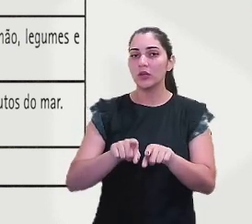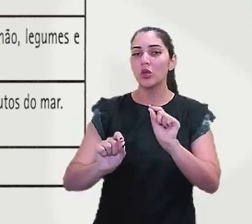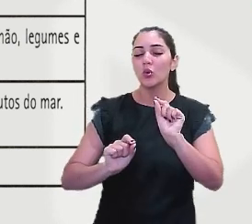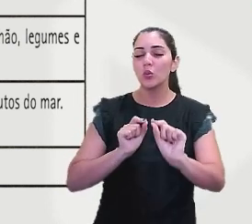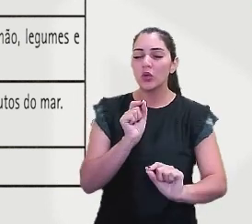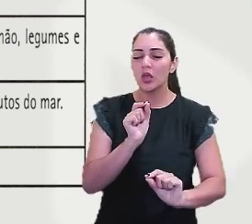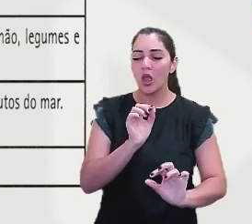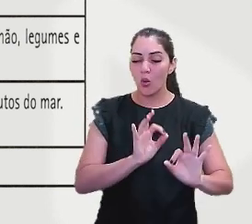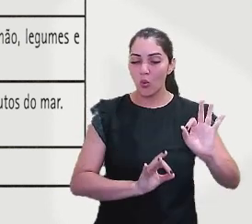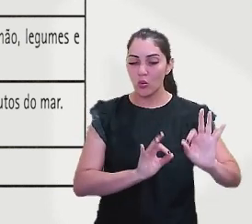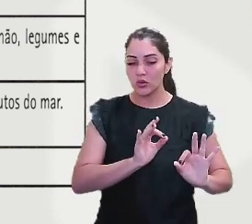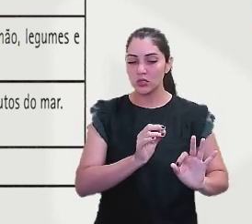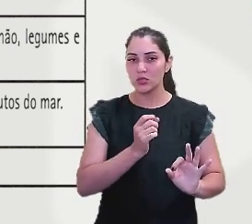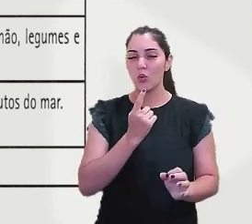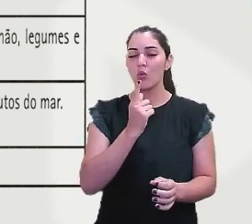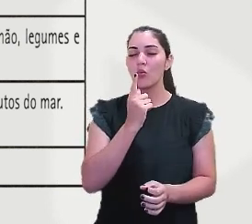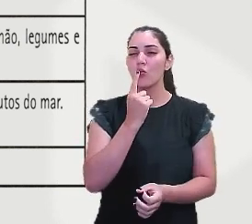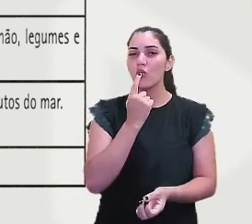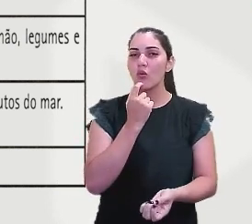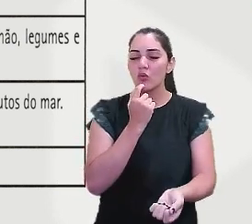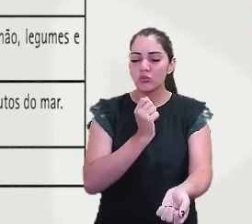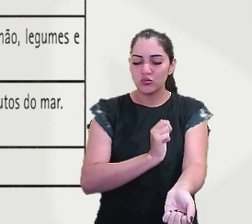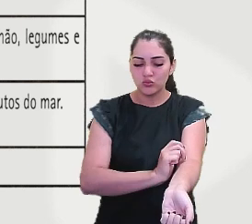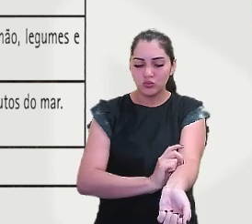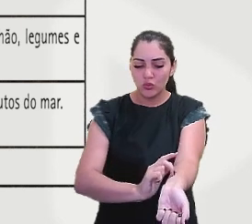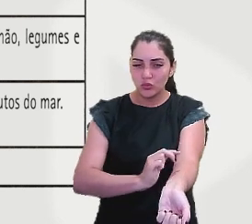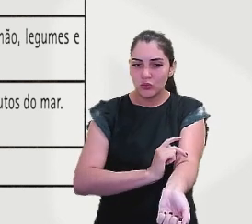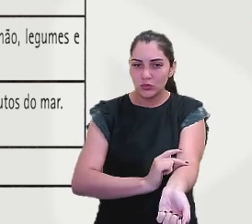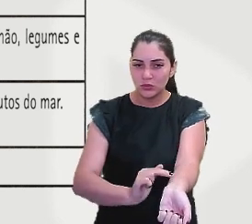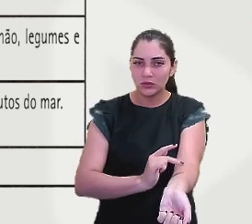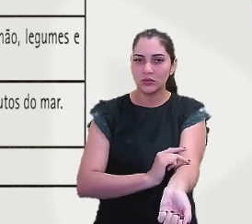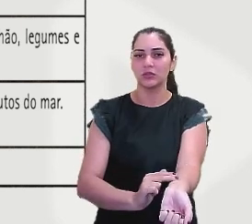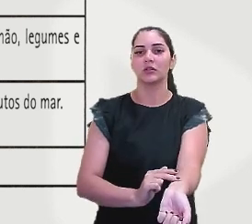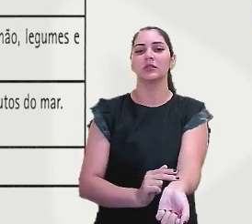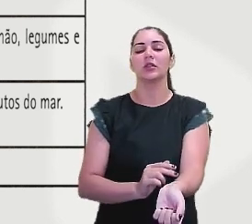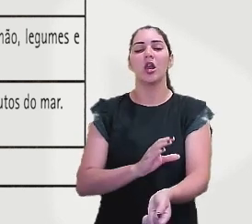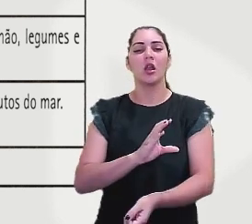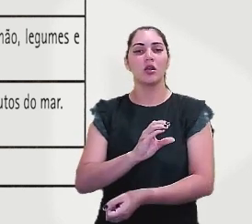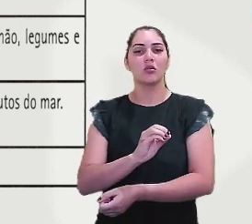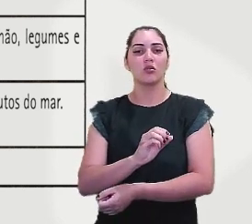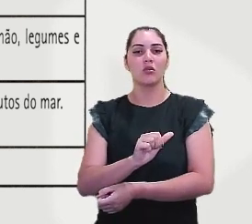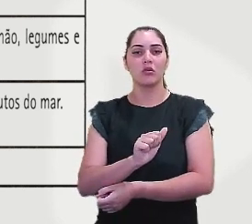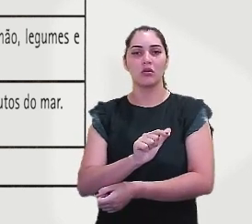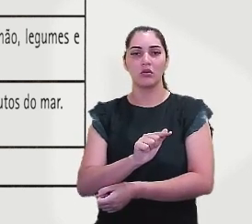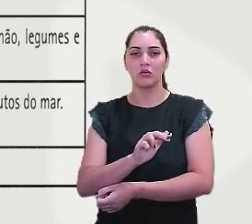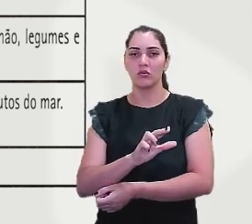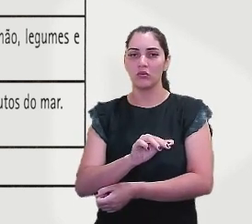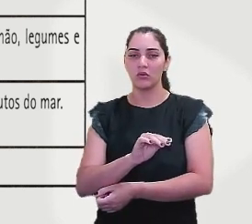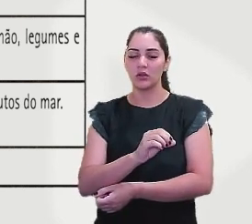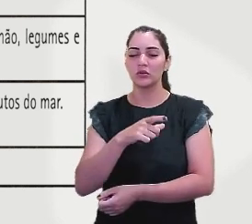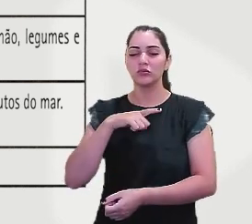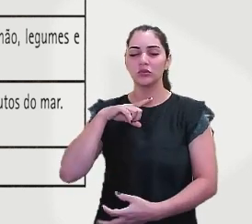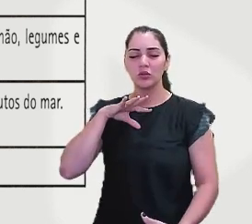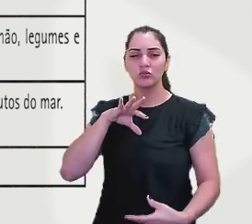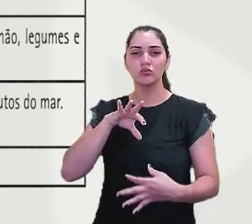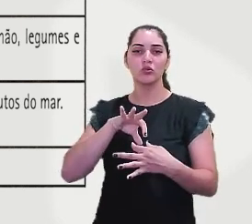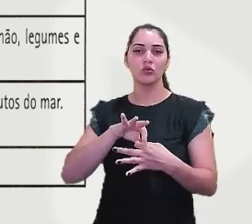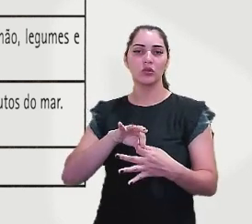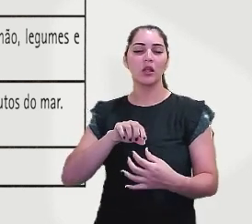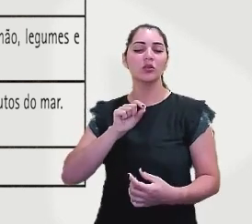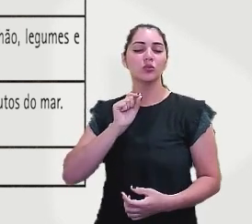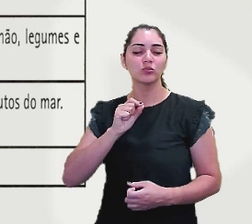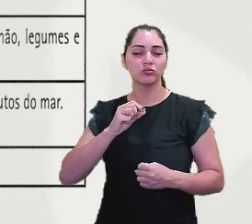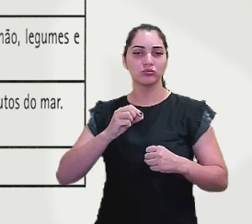do sangue. A cascata química que promove a coagulação do sangue tem relação íntima com quem, gente? Com o cálcio,